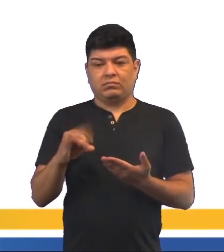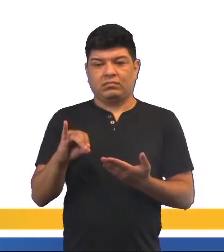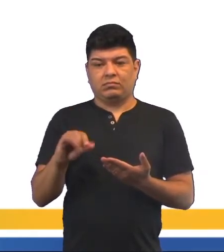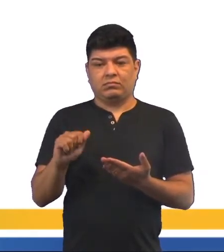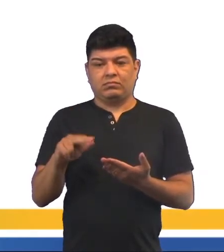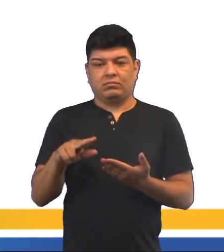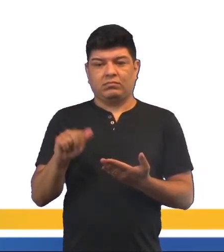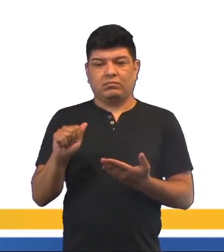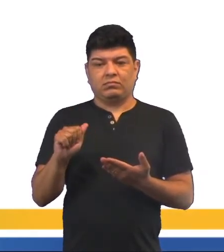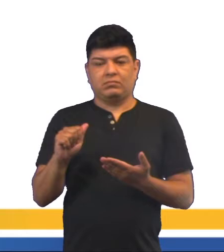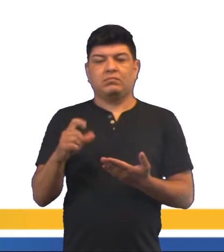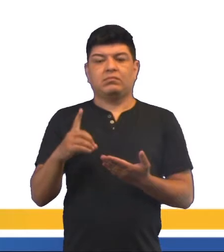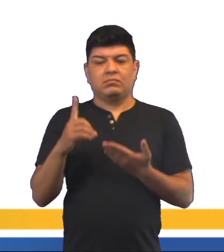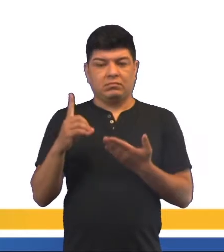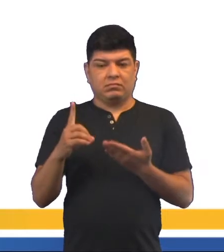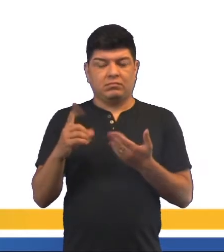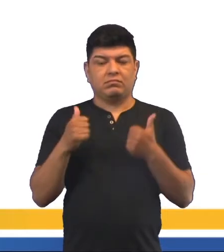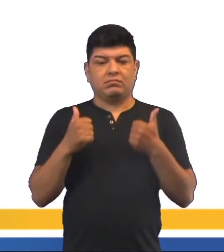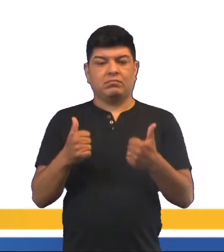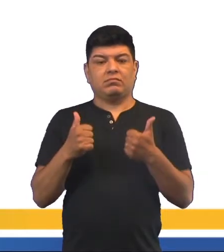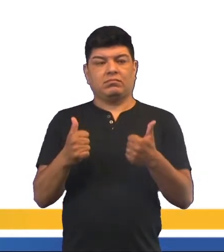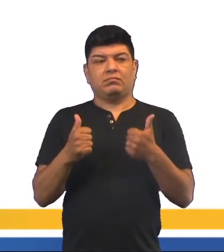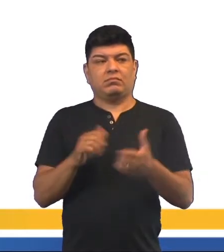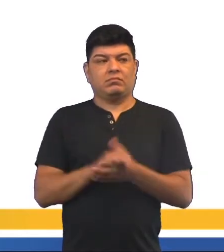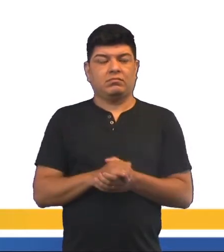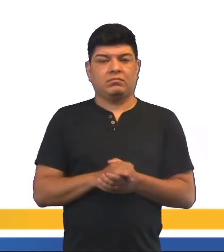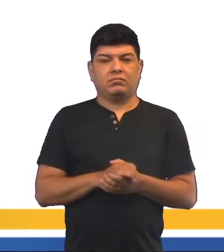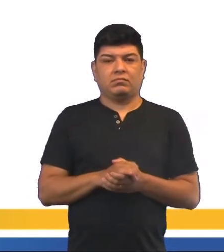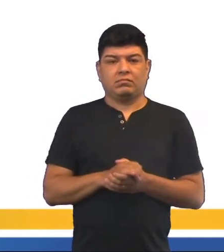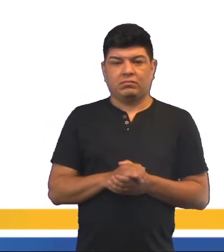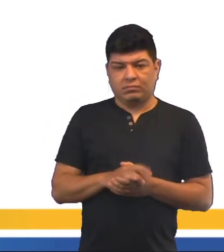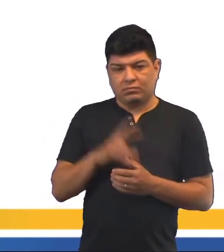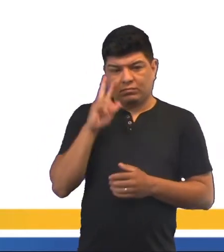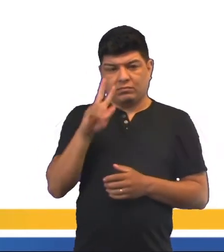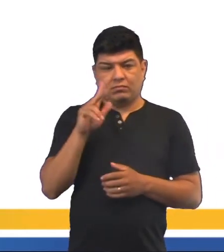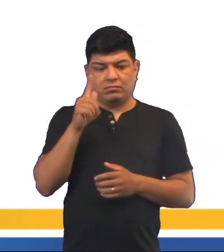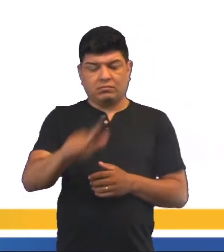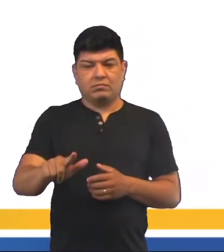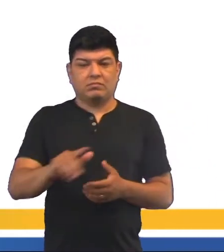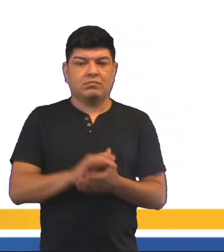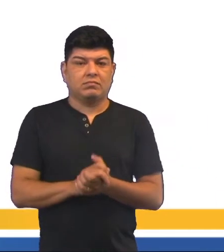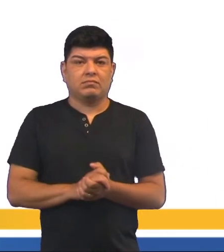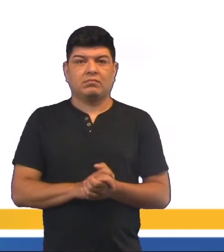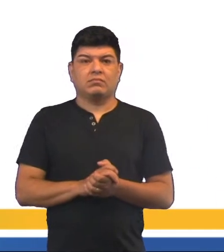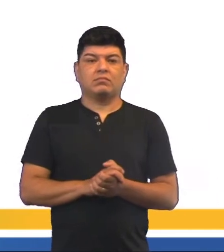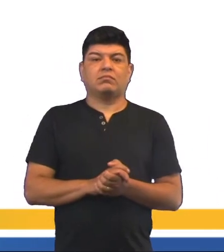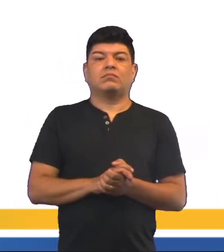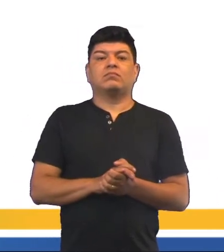foi Diana. Muito bem. Vamos ver mais uma?